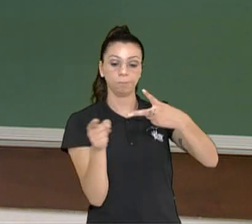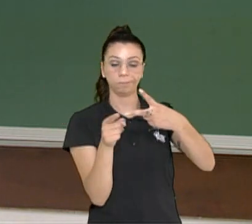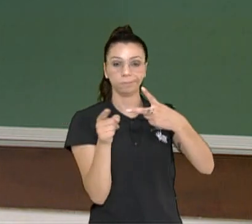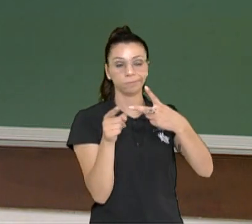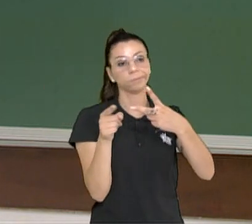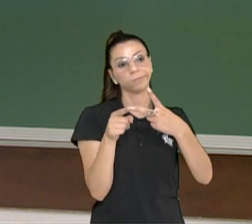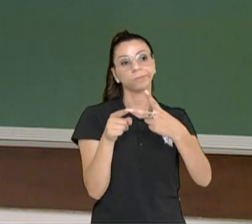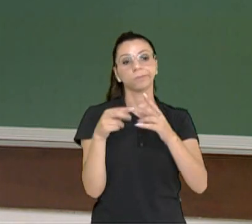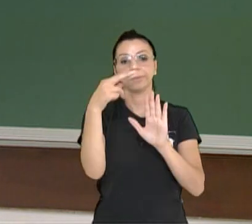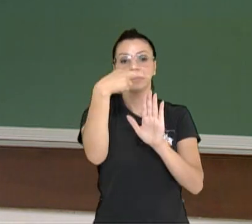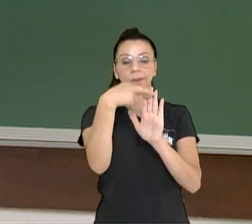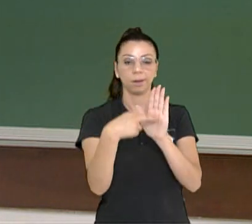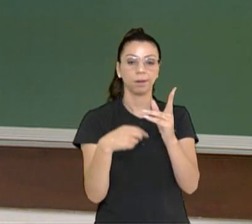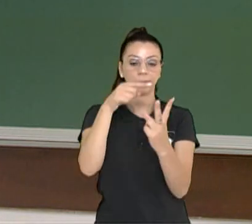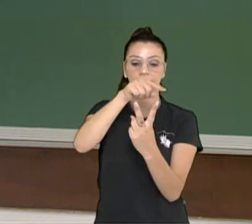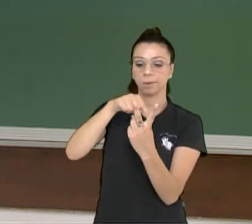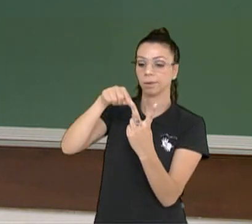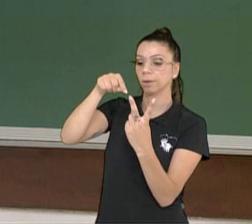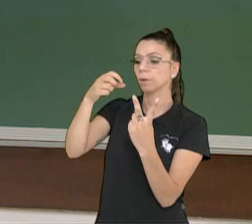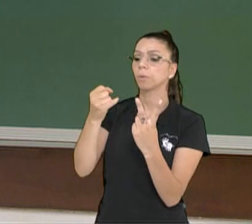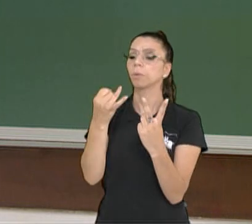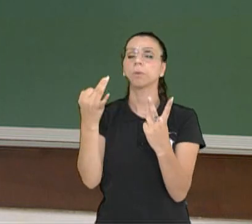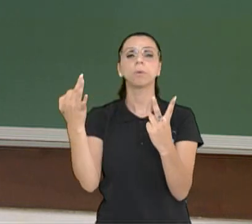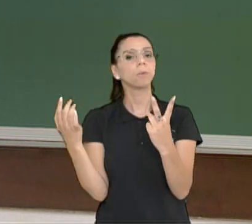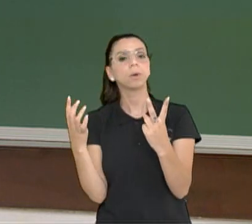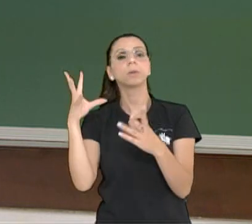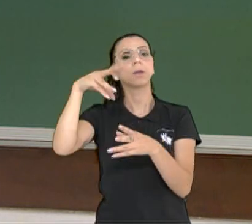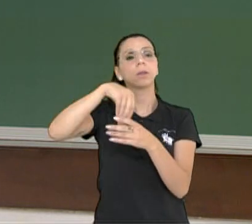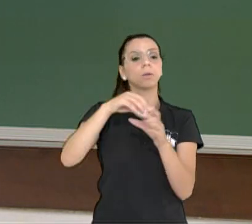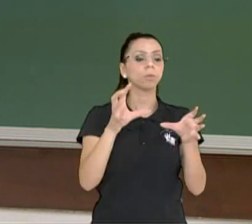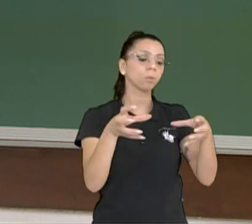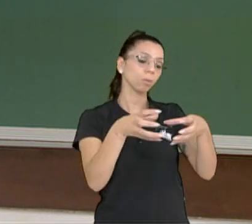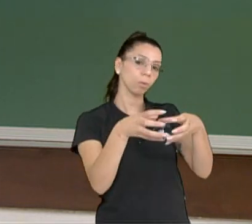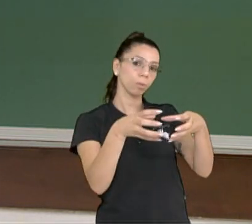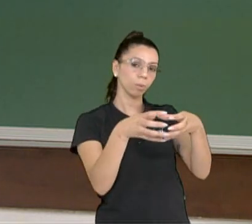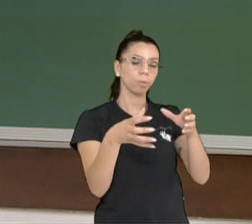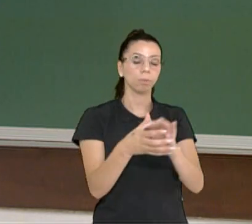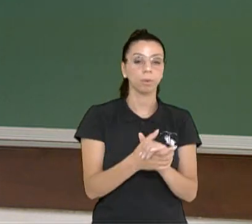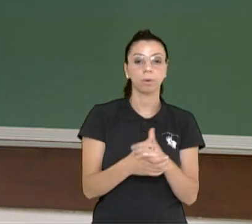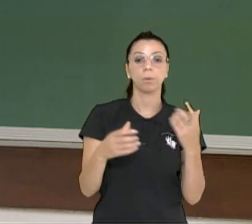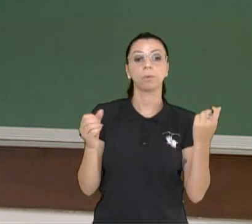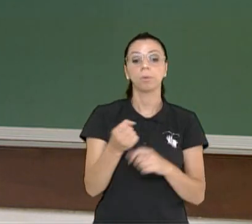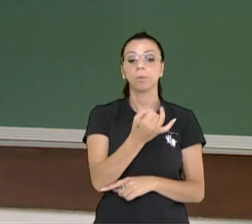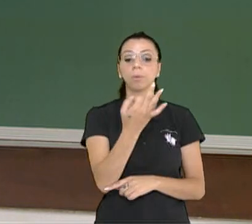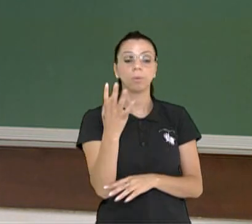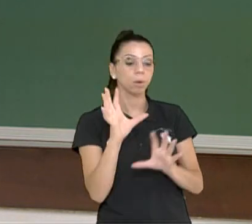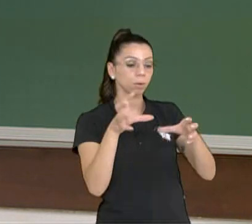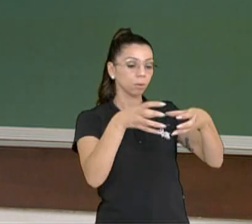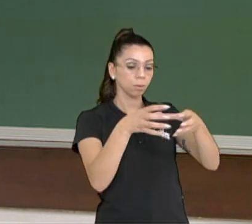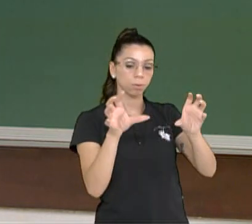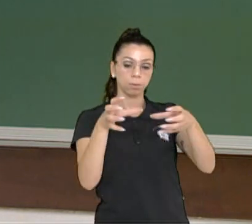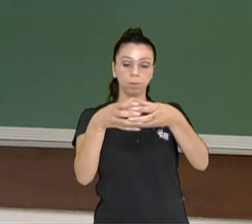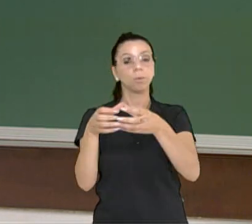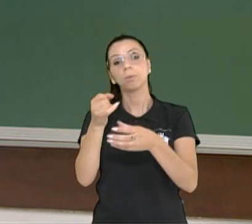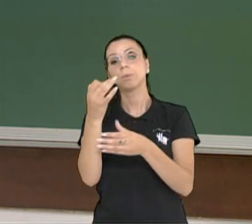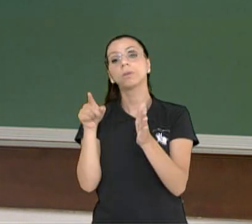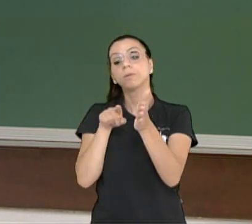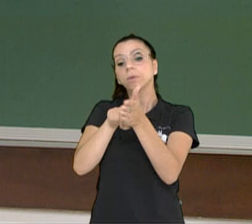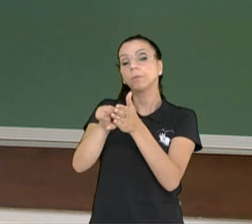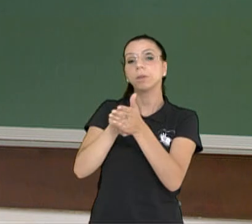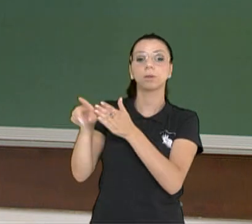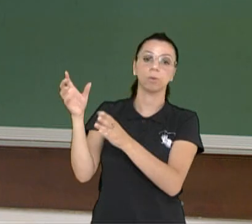quadrada de elementos que tem na amostra. No caso, você tem que olhar quantos elementos tem, quantos você pesquisou,